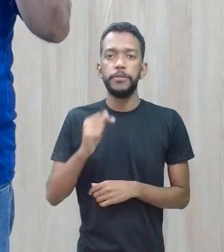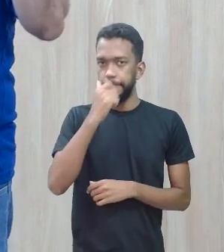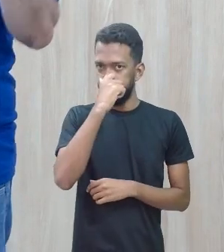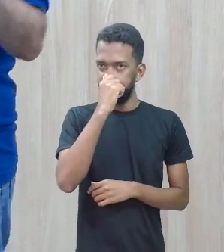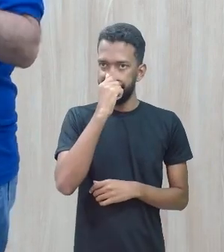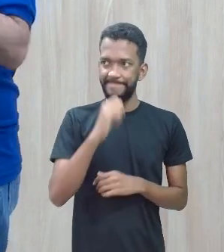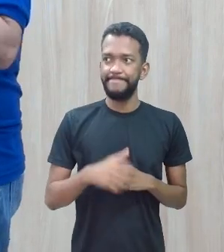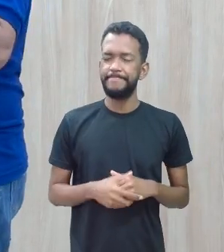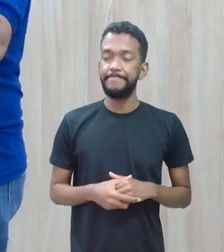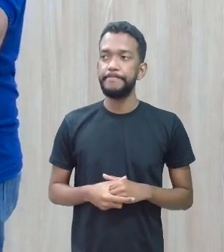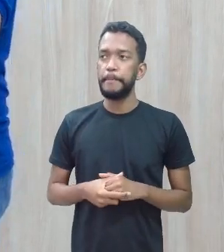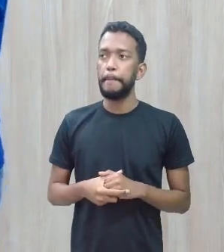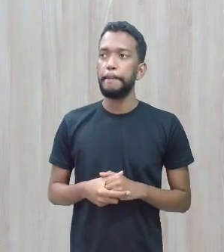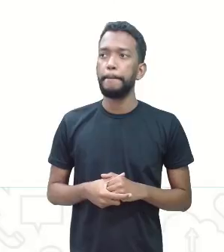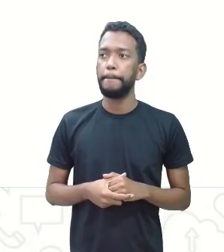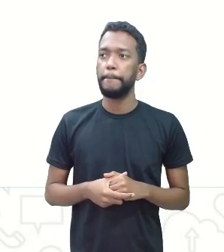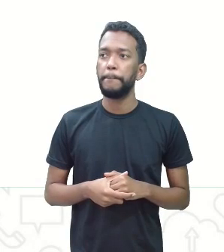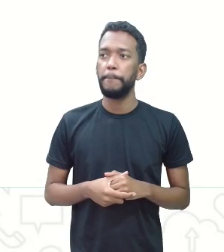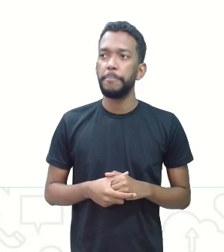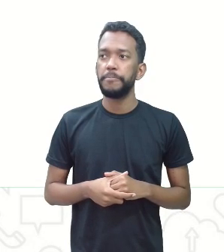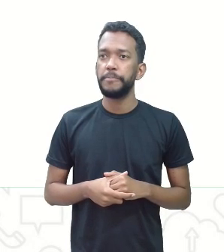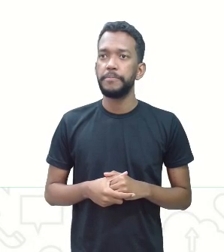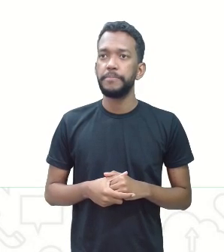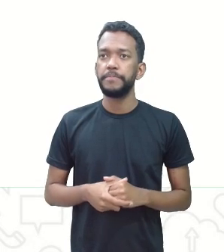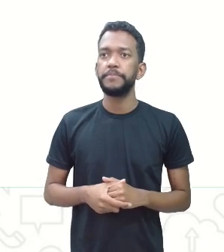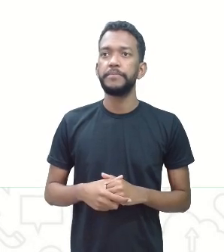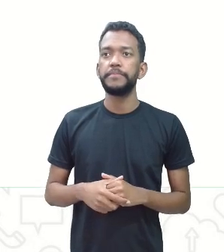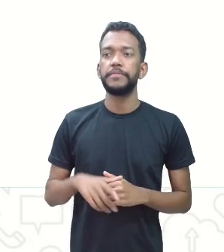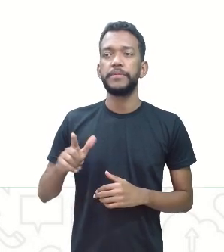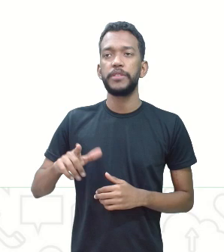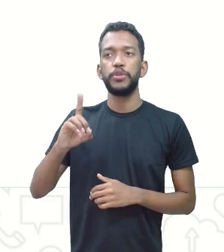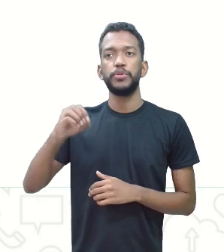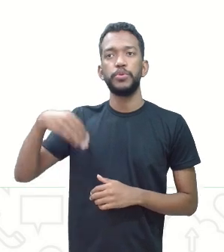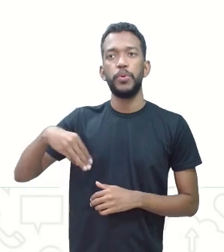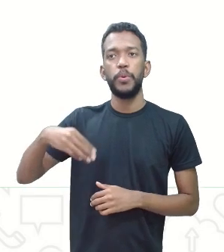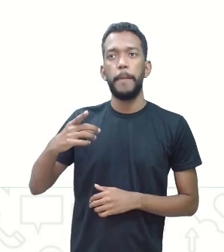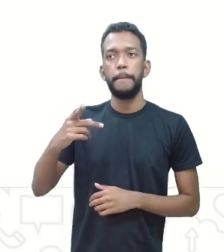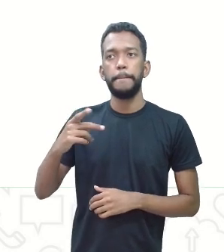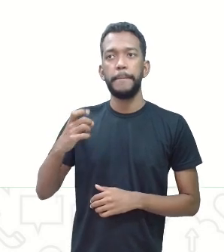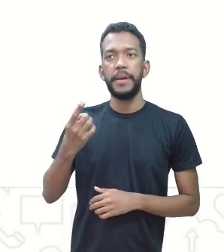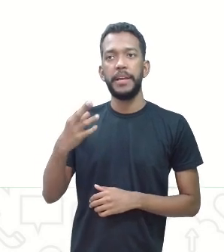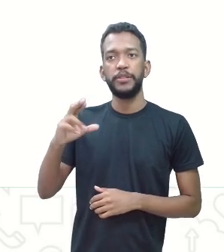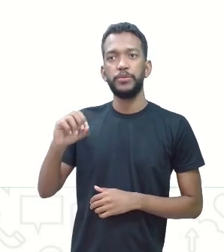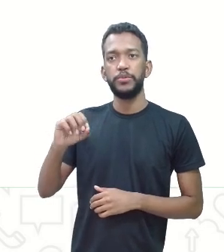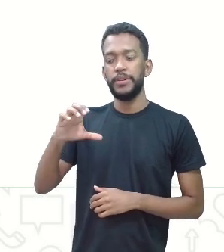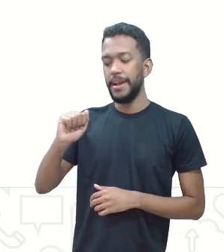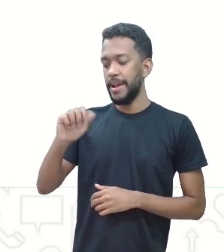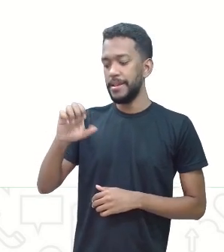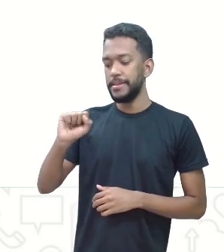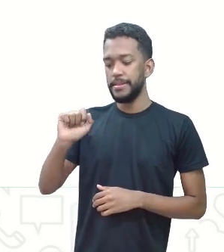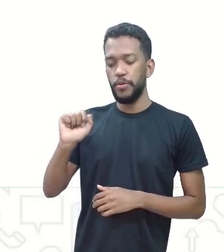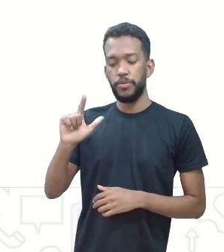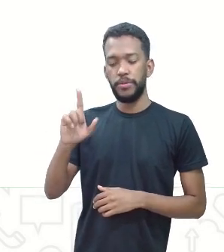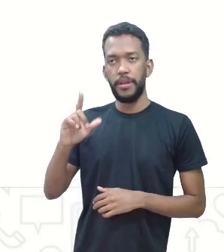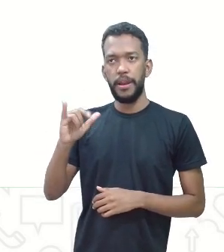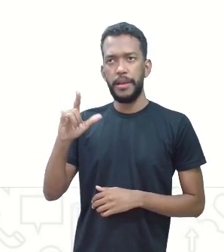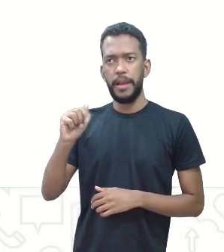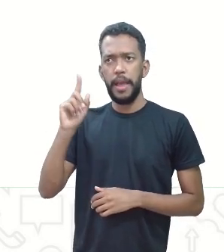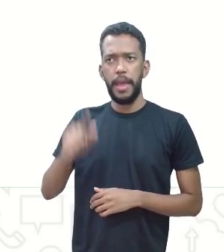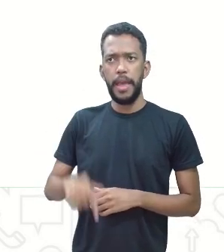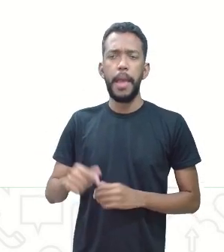é uma carta de Dom Pedro Casaldáliga, que era bispo de São Félix do Araguaia, em outubro